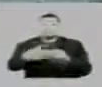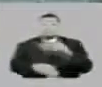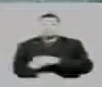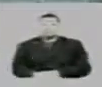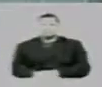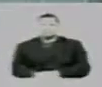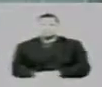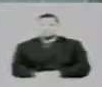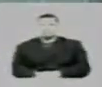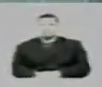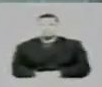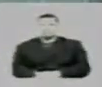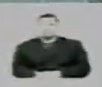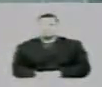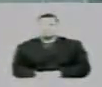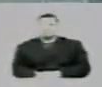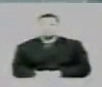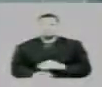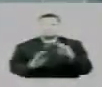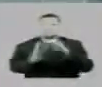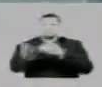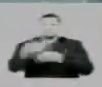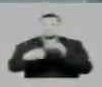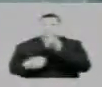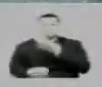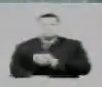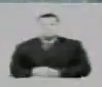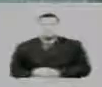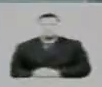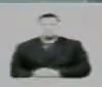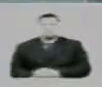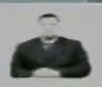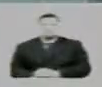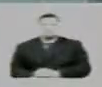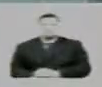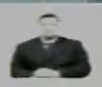importante que é autorizar o Estado a endividar-se em mais 800 milhões de reais. Muito obrigado. Obrigada, deputado.